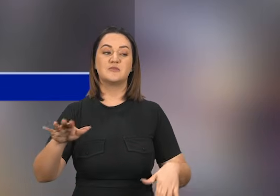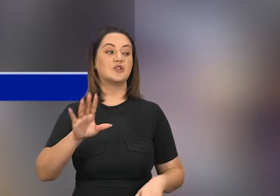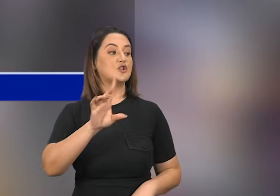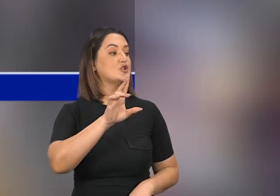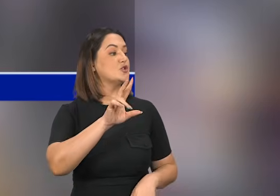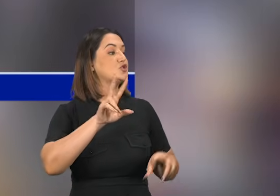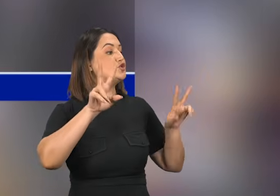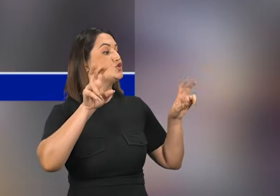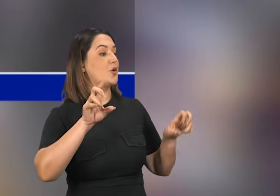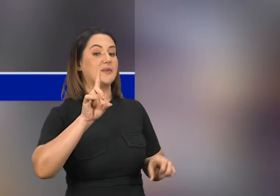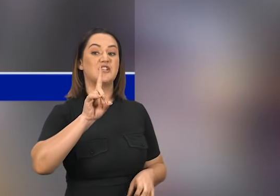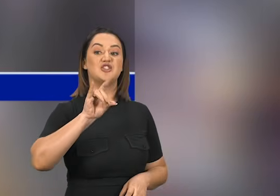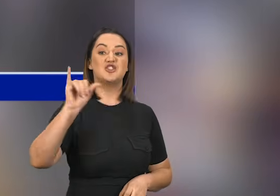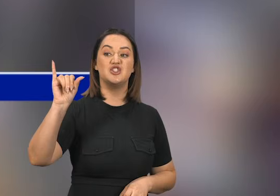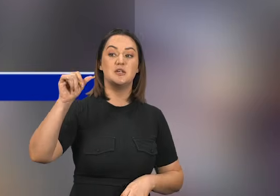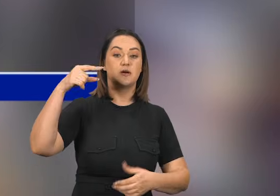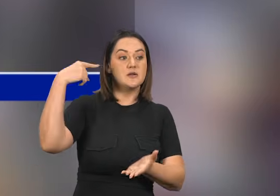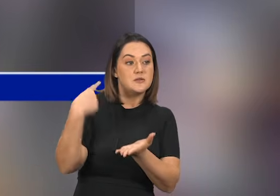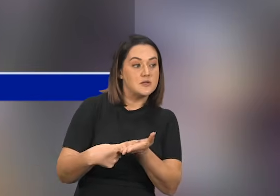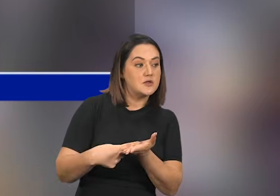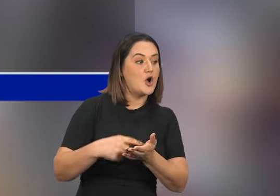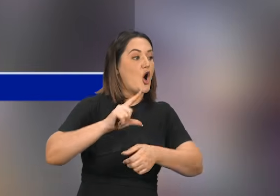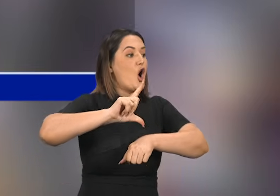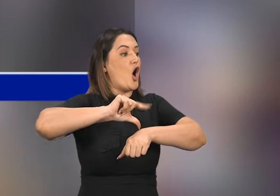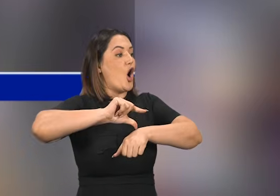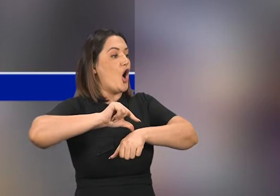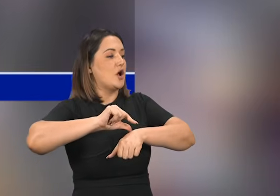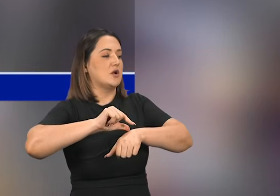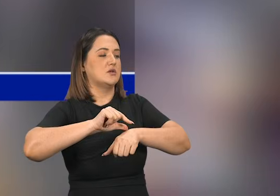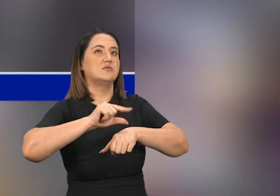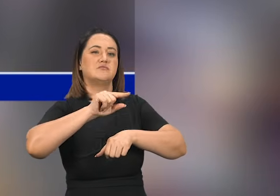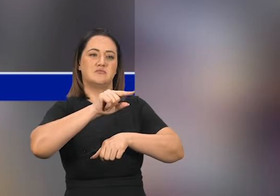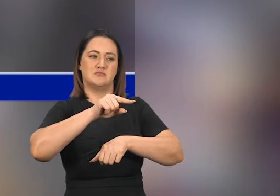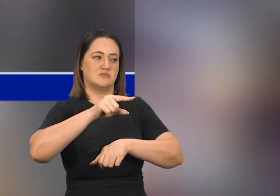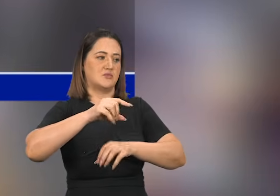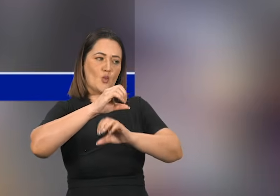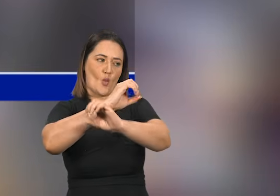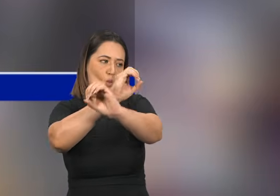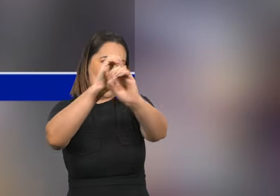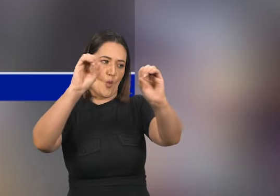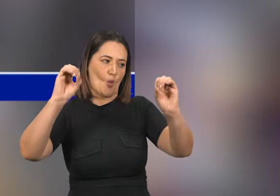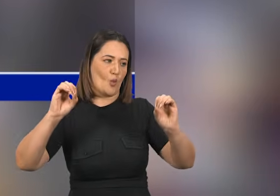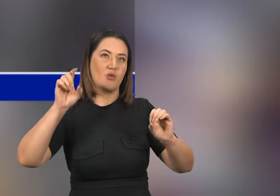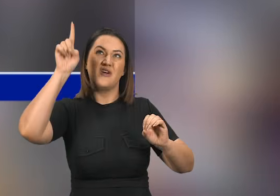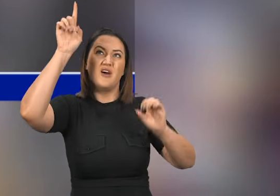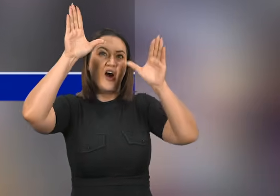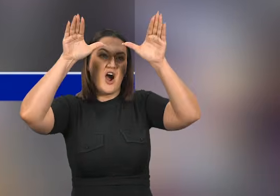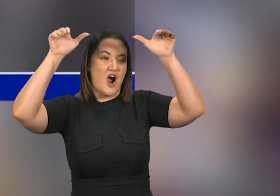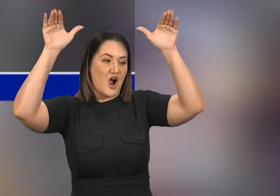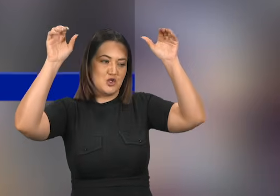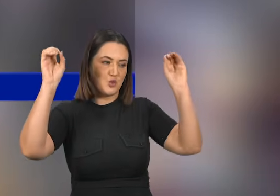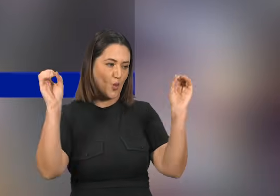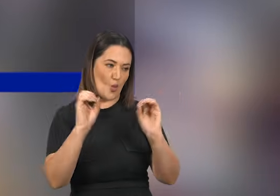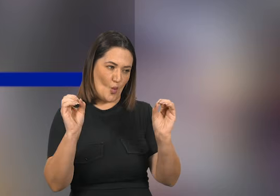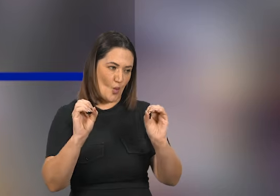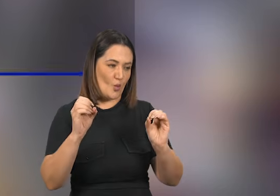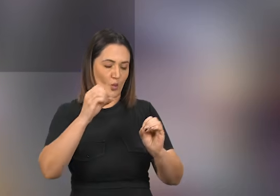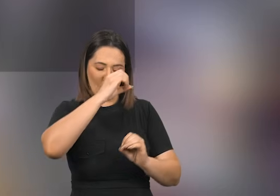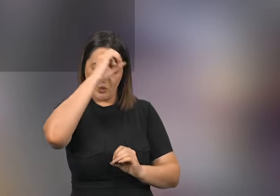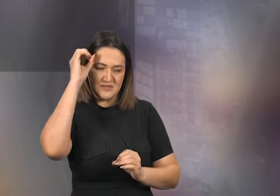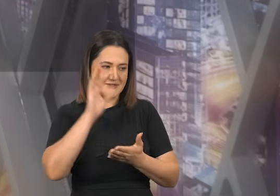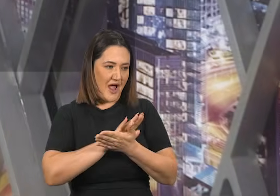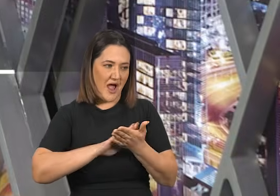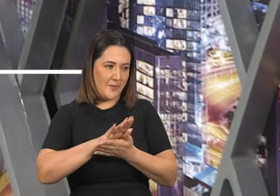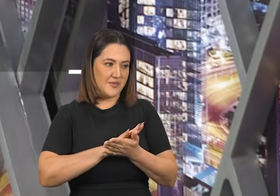daquele dia e hora, ninguém sabe. Nem os anjos dos céus, nem o Filho, senão o